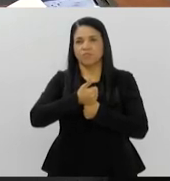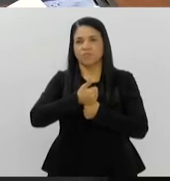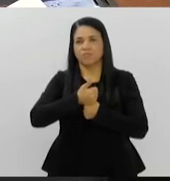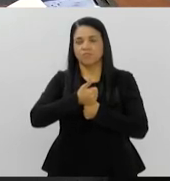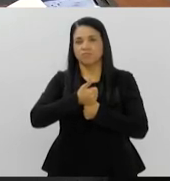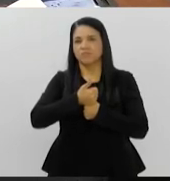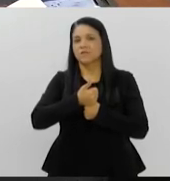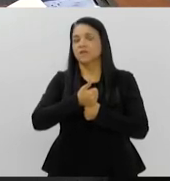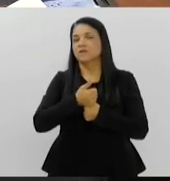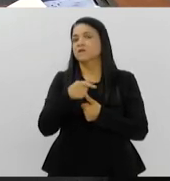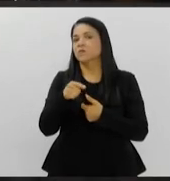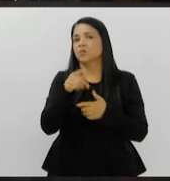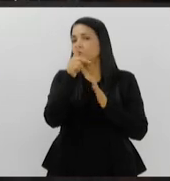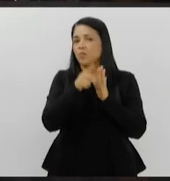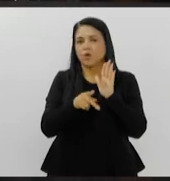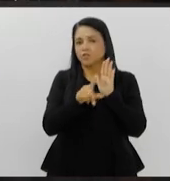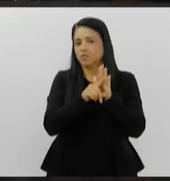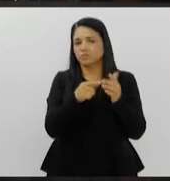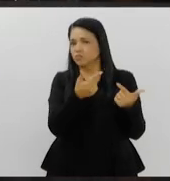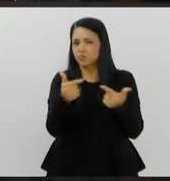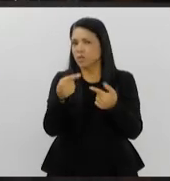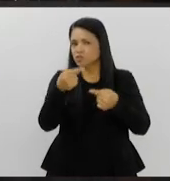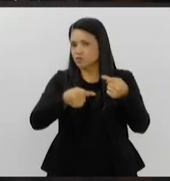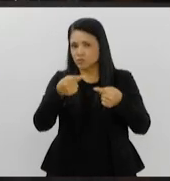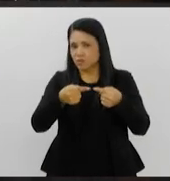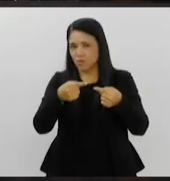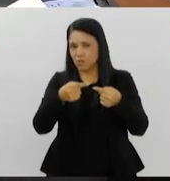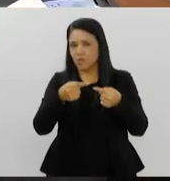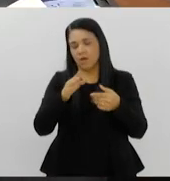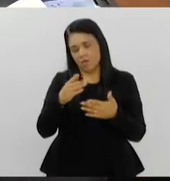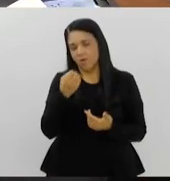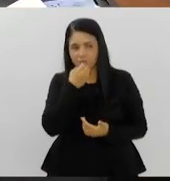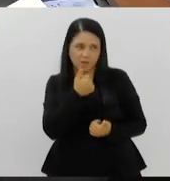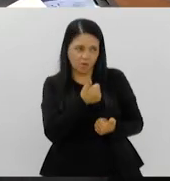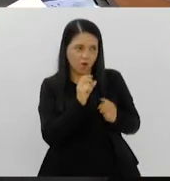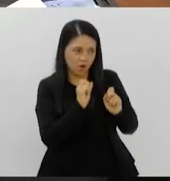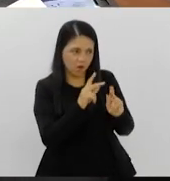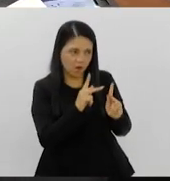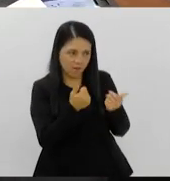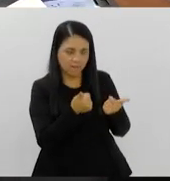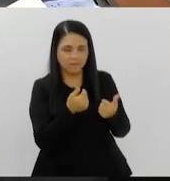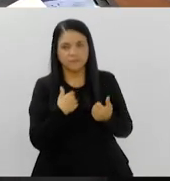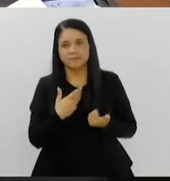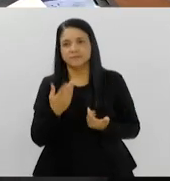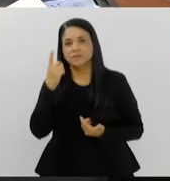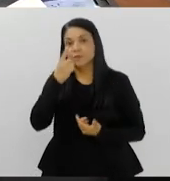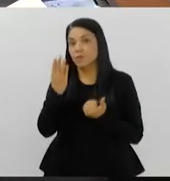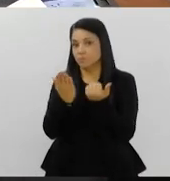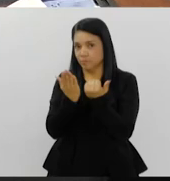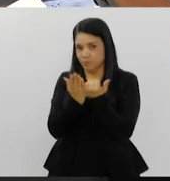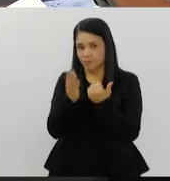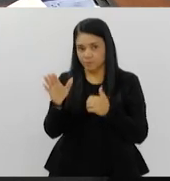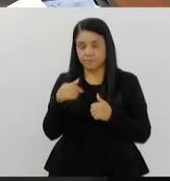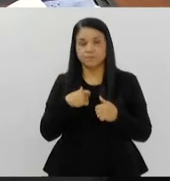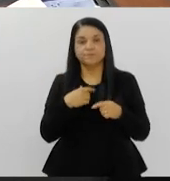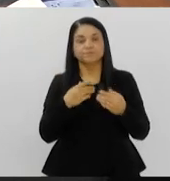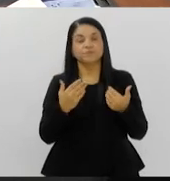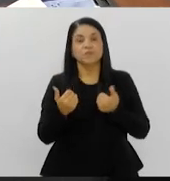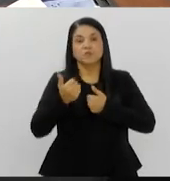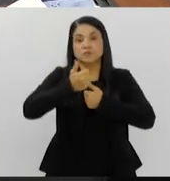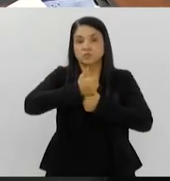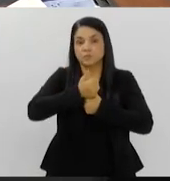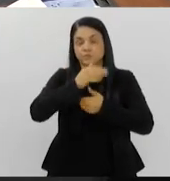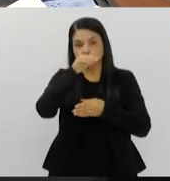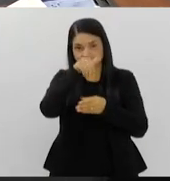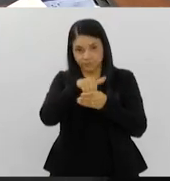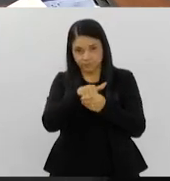Não, ele não está em discussão. Está em votação. Então, tá bem. Ok, vamos votar, em votação, então. Substitutivo,